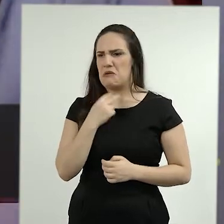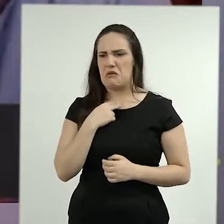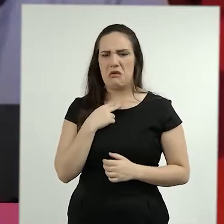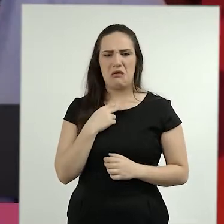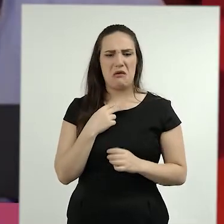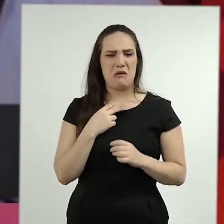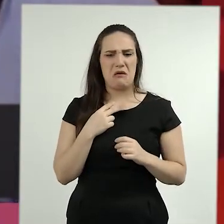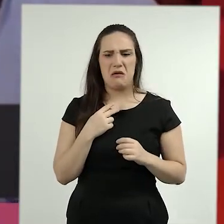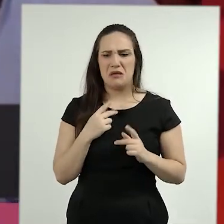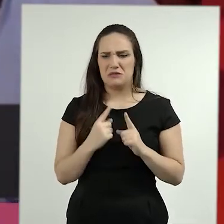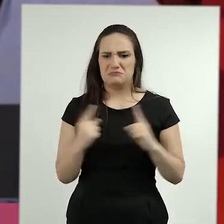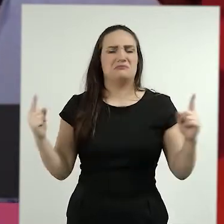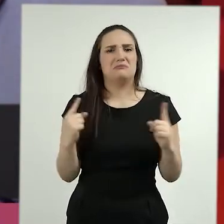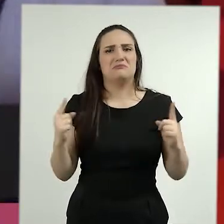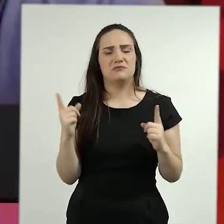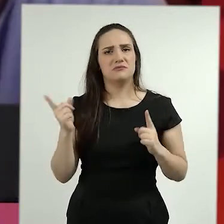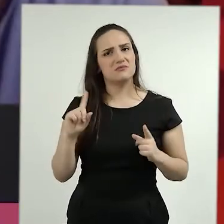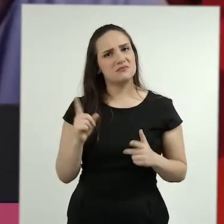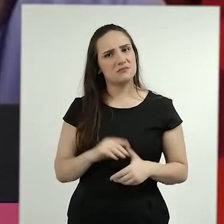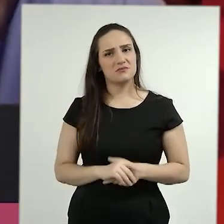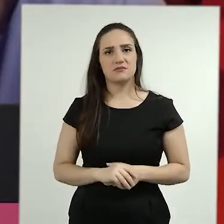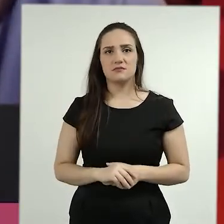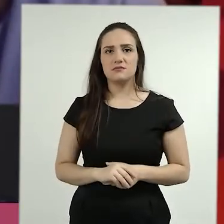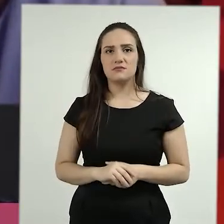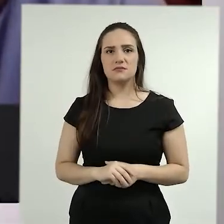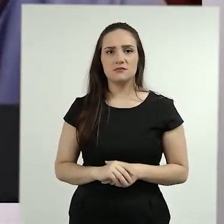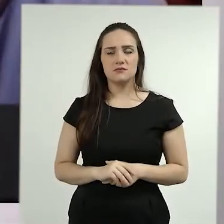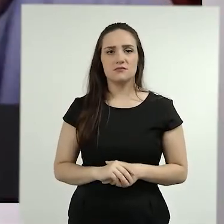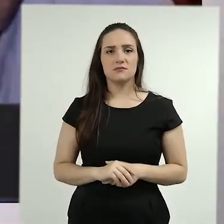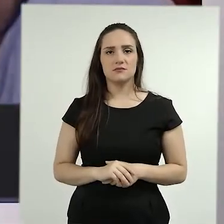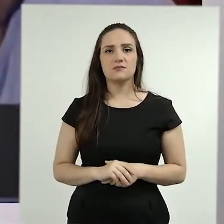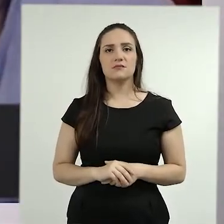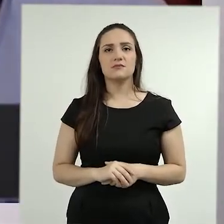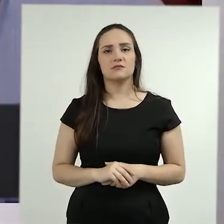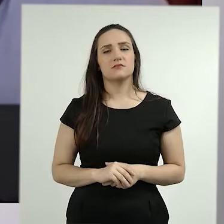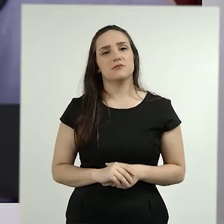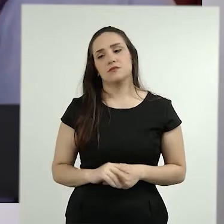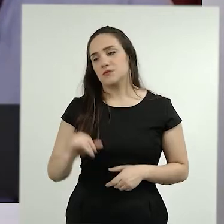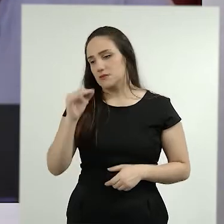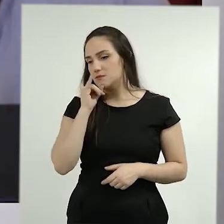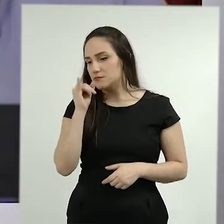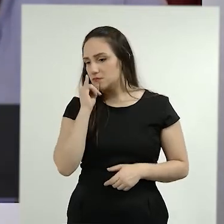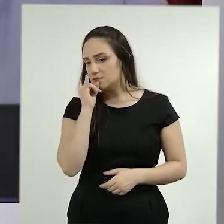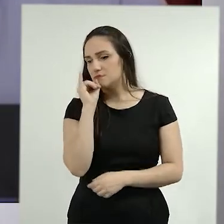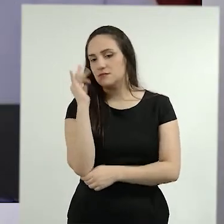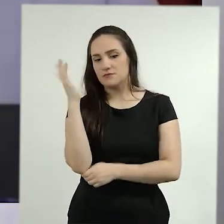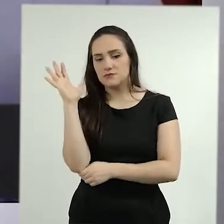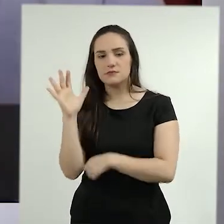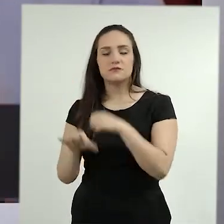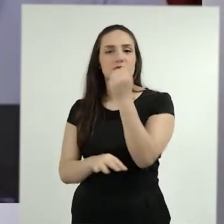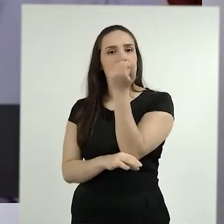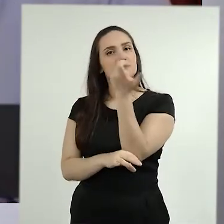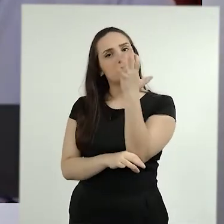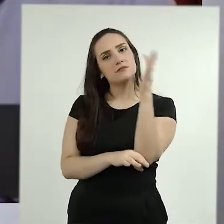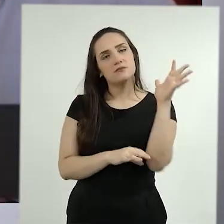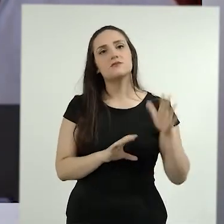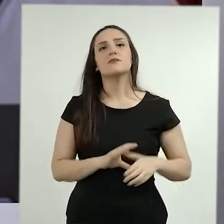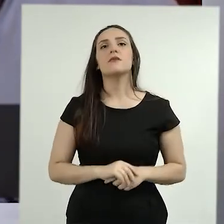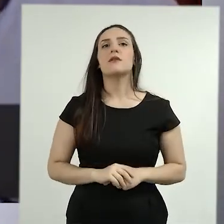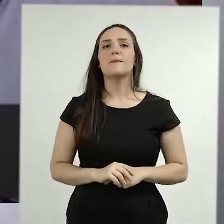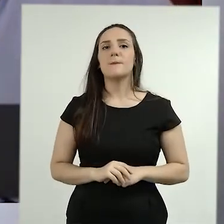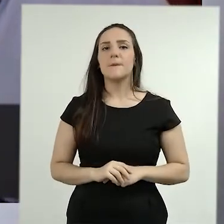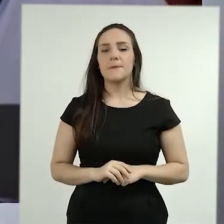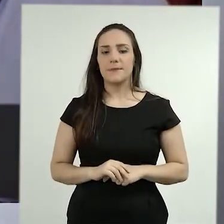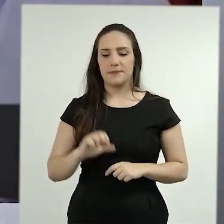radicalização de nenhum dos lados. Né? Porque a gente fica dando murro em ponta de faca dos dois lados, ambientalista, conservacionista,